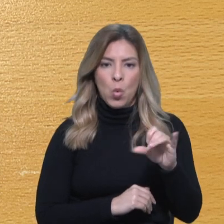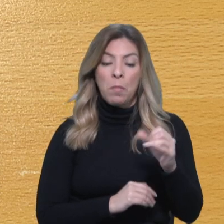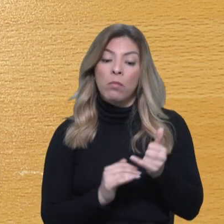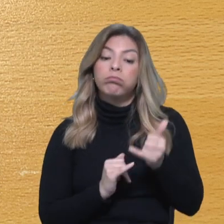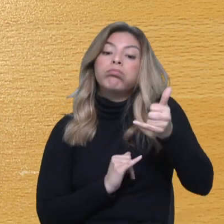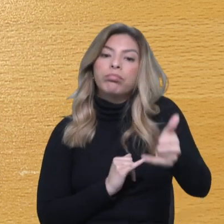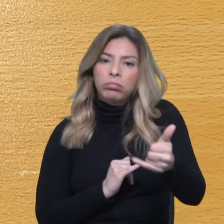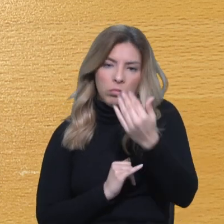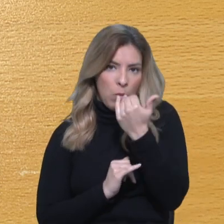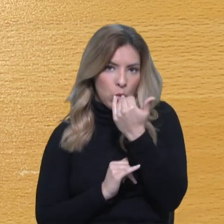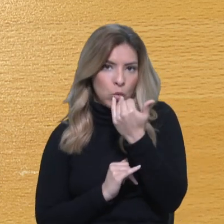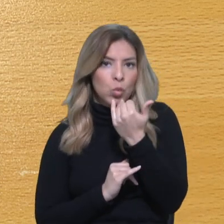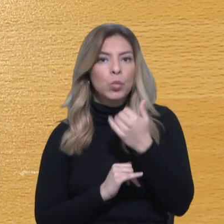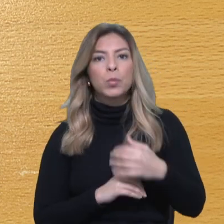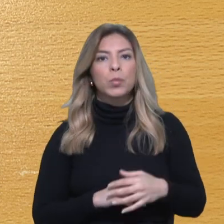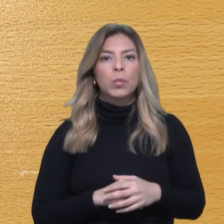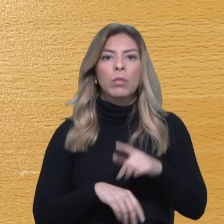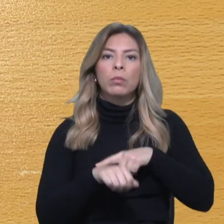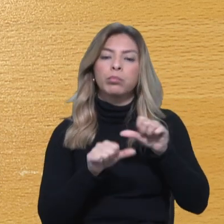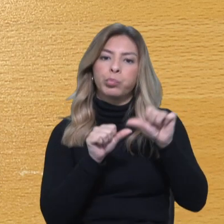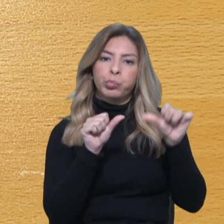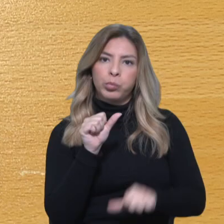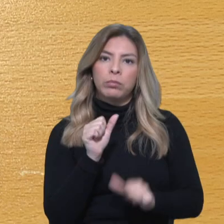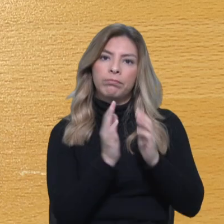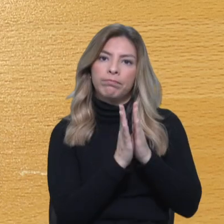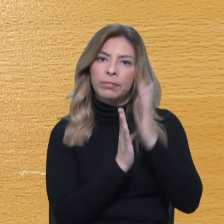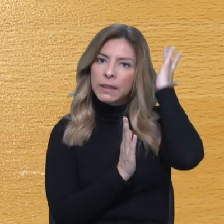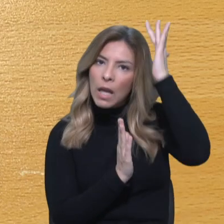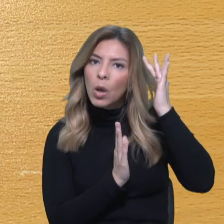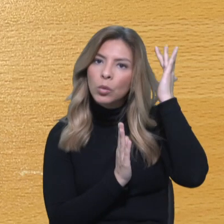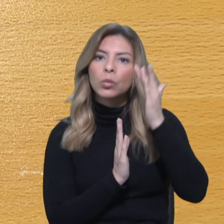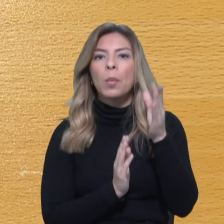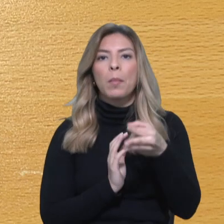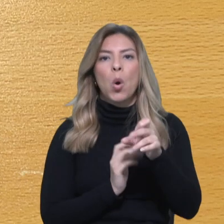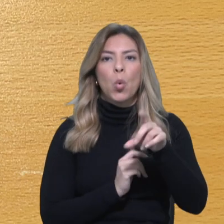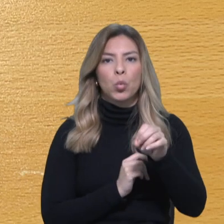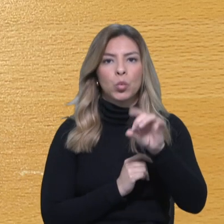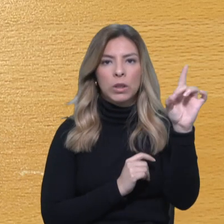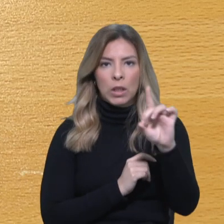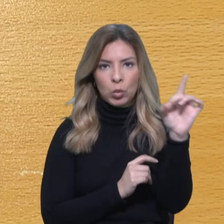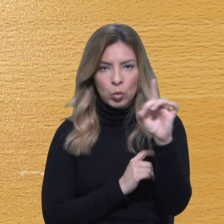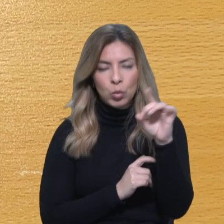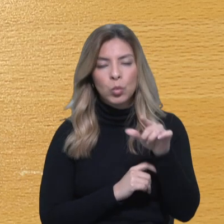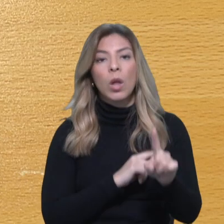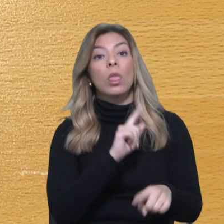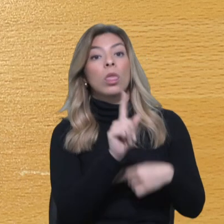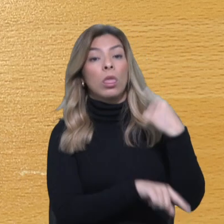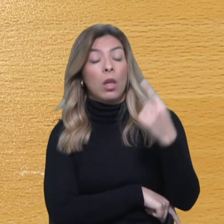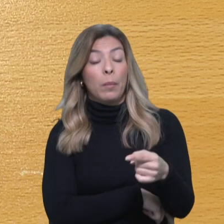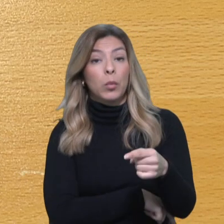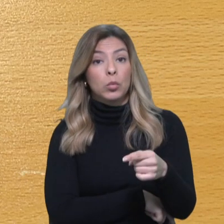almoço, a adoração ao Santíssimo, também no Paulo VI, e seguindo-se depois